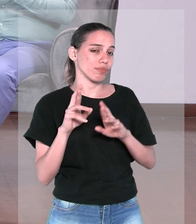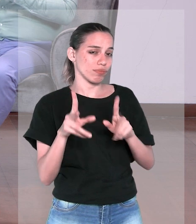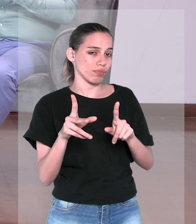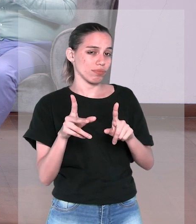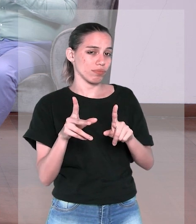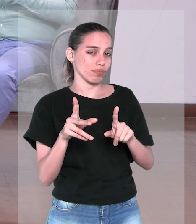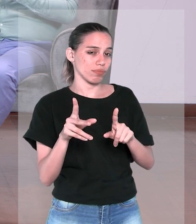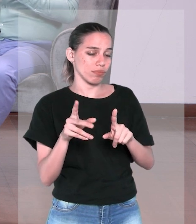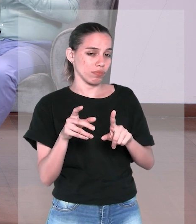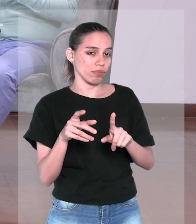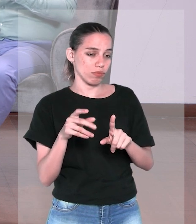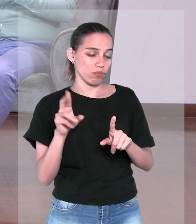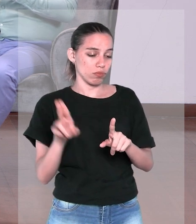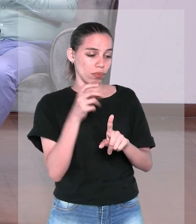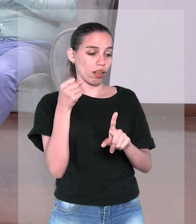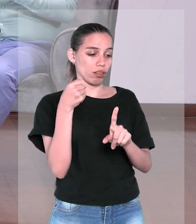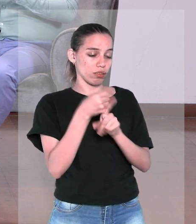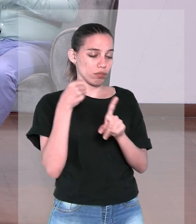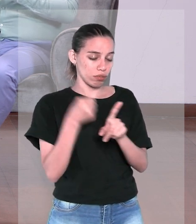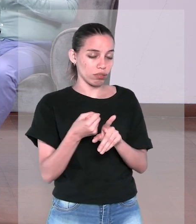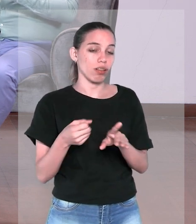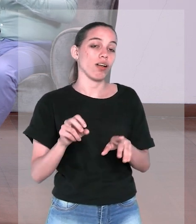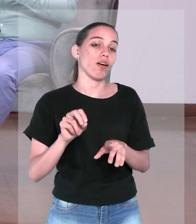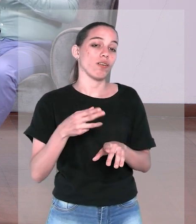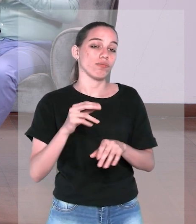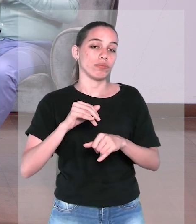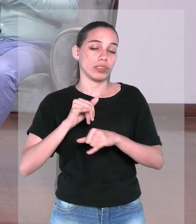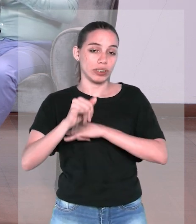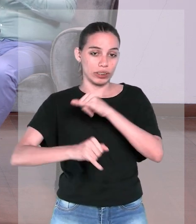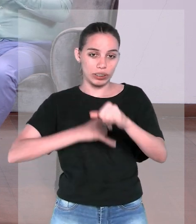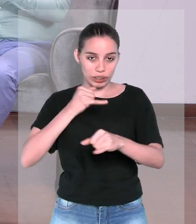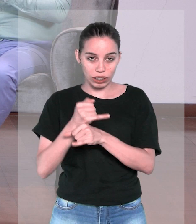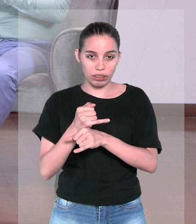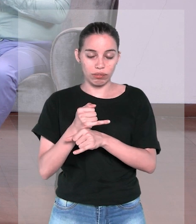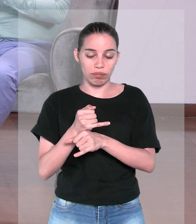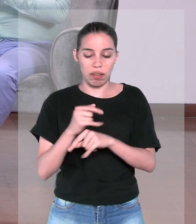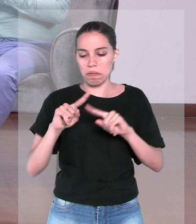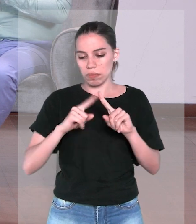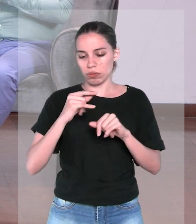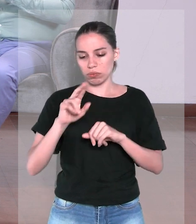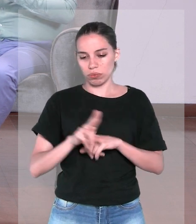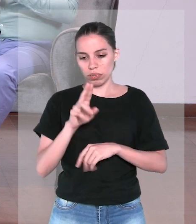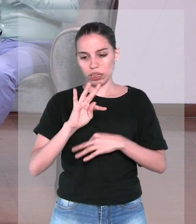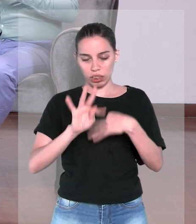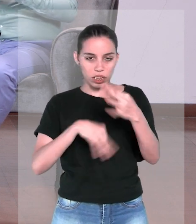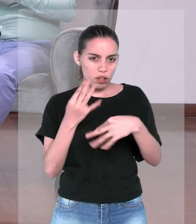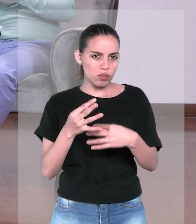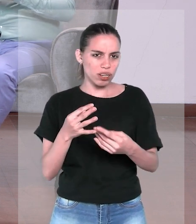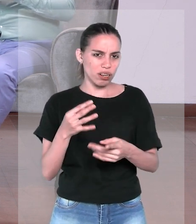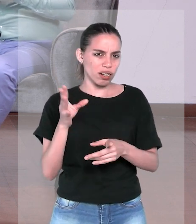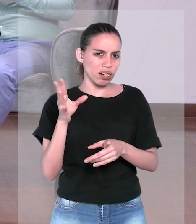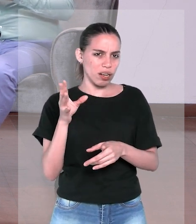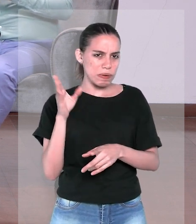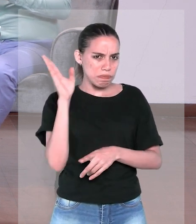uma geração que, de alguma maneira, que é essa do quarto, ela expressa isso. Né? A geração do